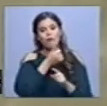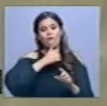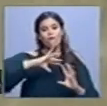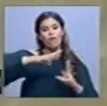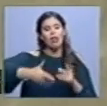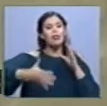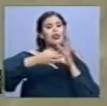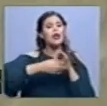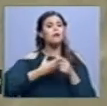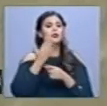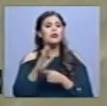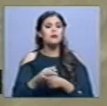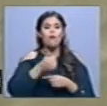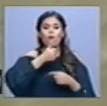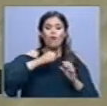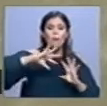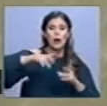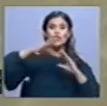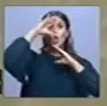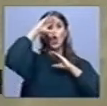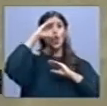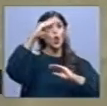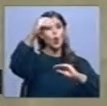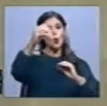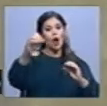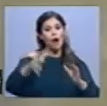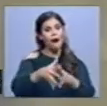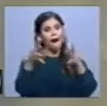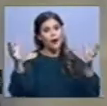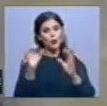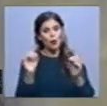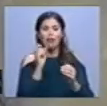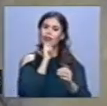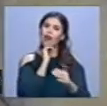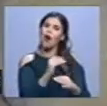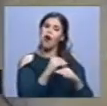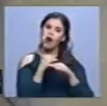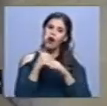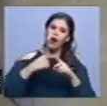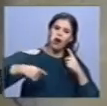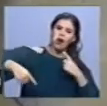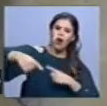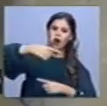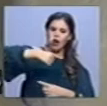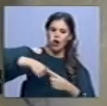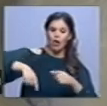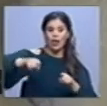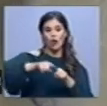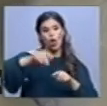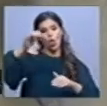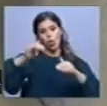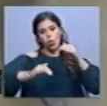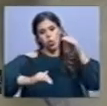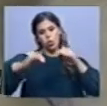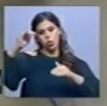com o facto de Marte não ter uma lua grande que possa estabilizar o eixo de rotação. Ou seja, ele oscila, obviamente em períodos